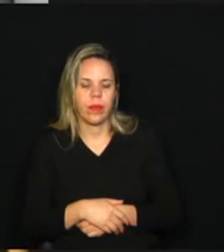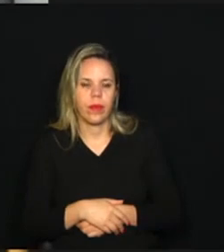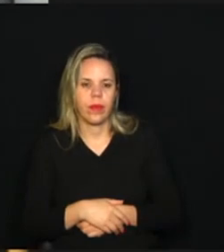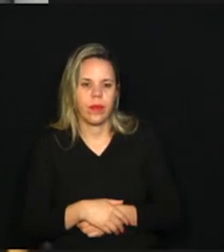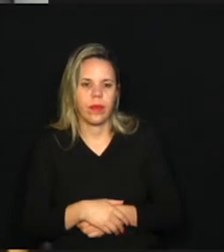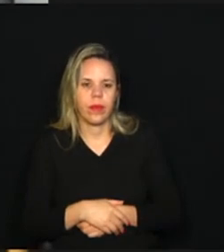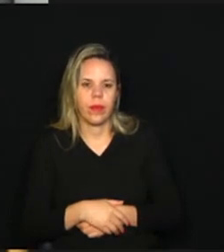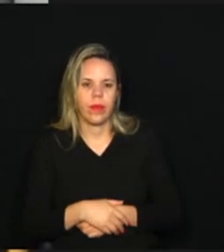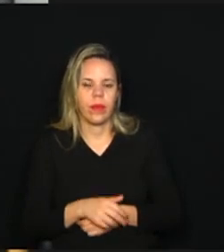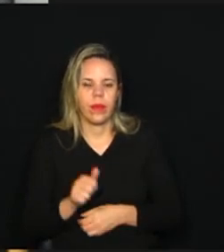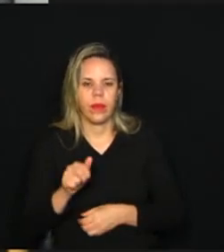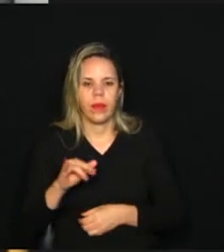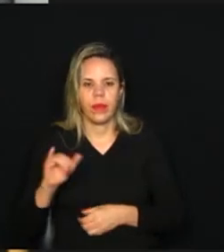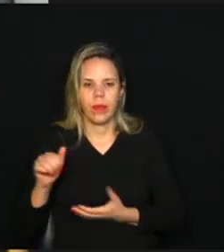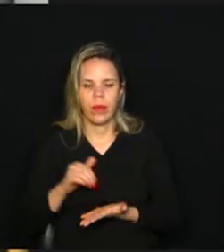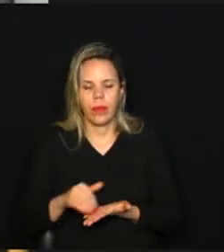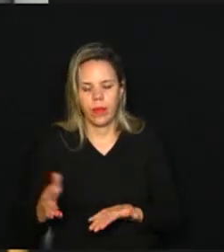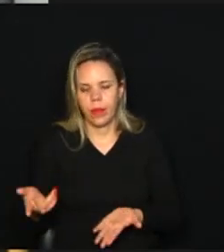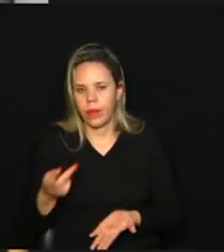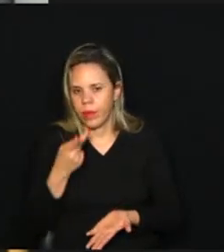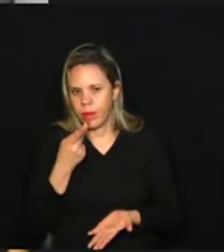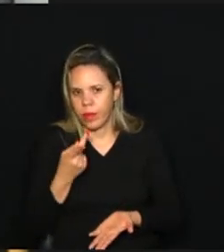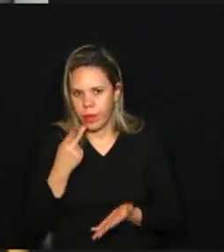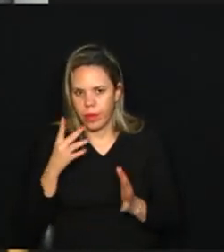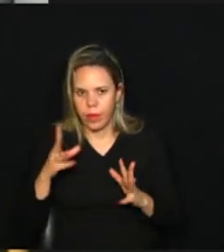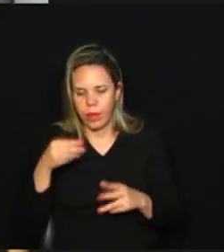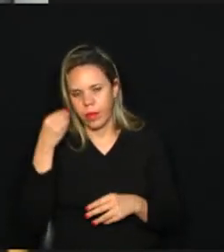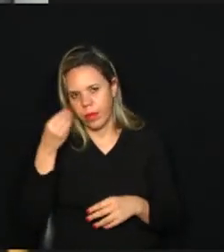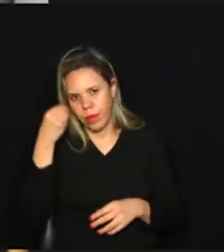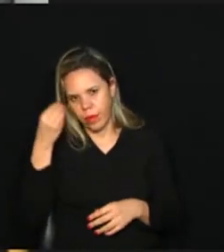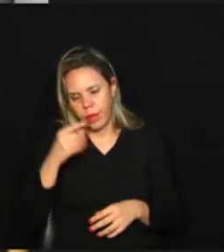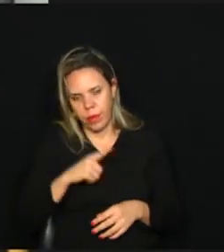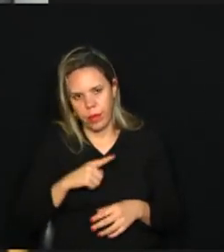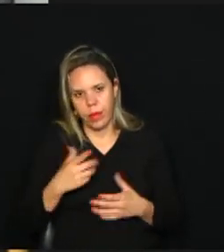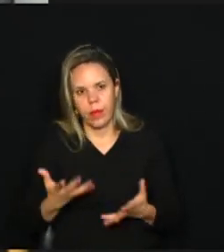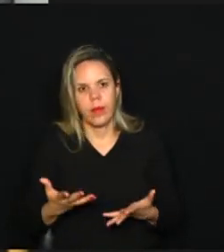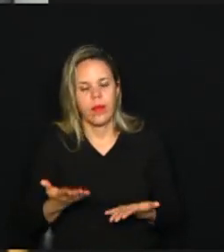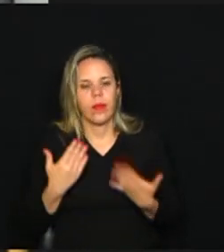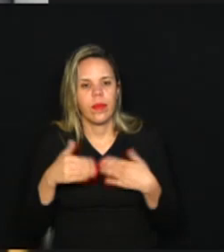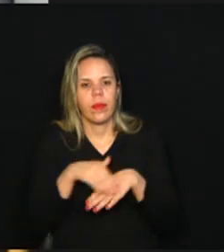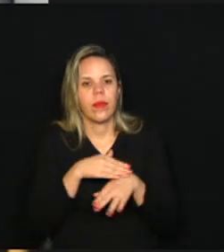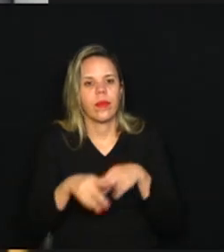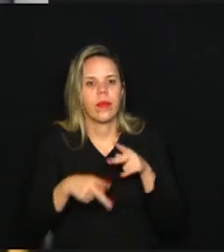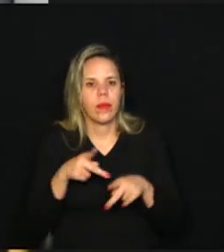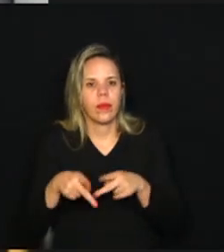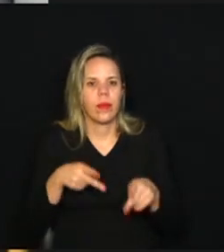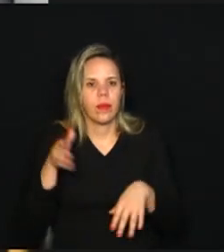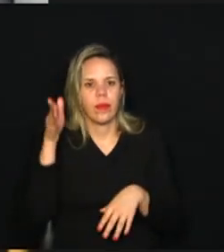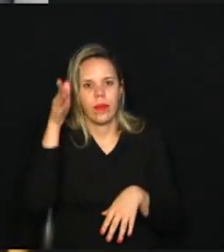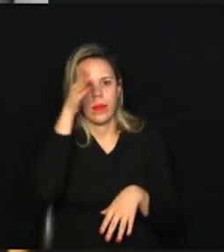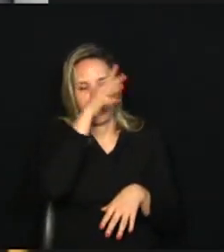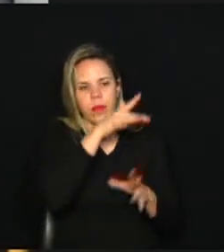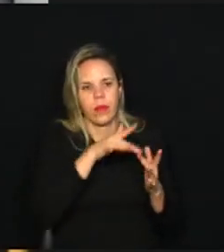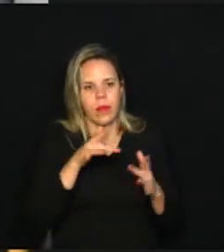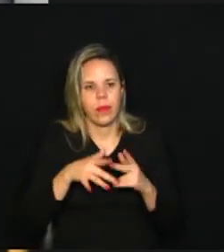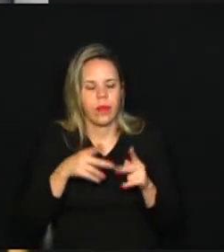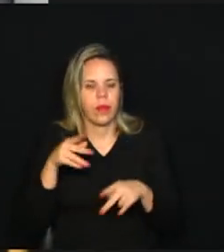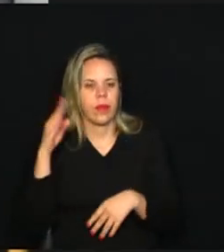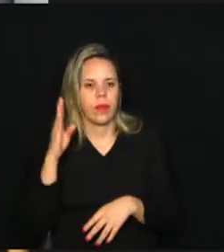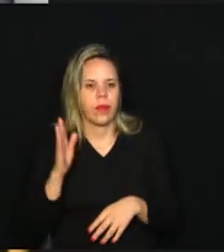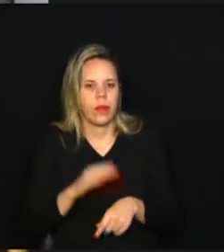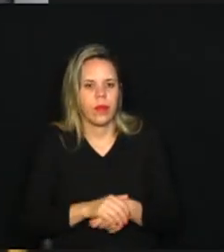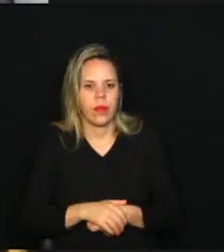com a Andréia que de toda a experiência que eu tenho de conversar com um monte de gente e entrar em contato com muitas